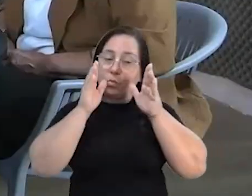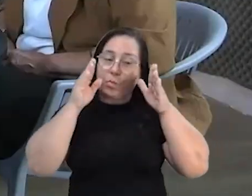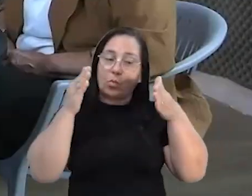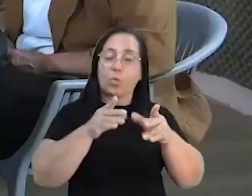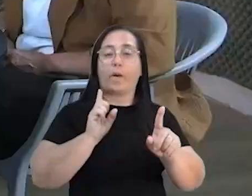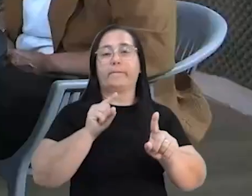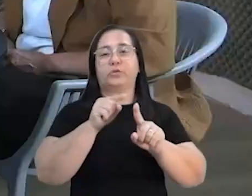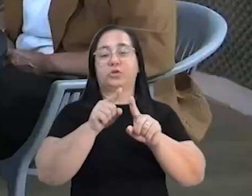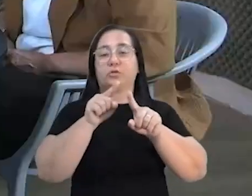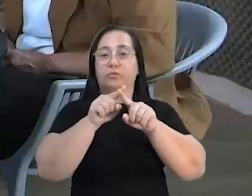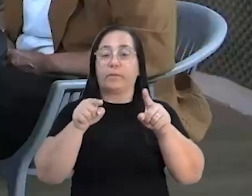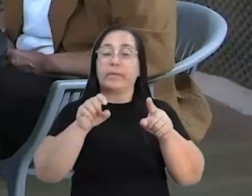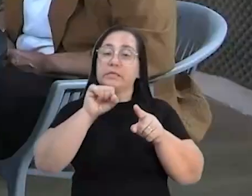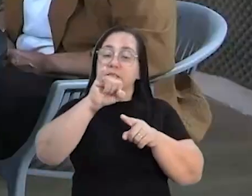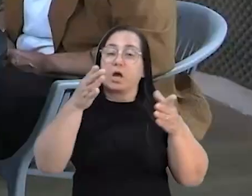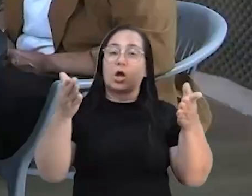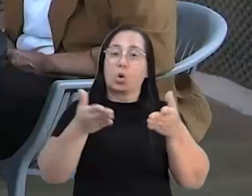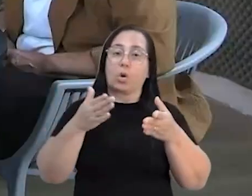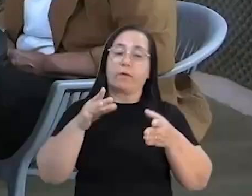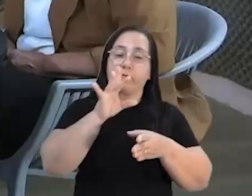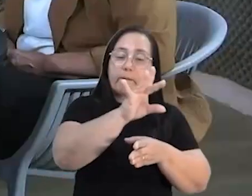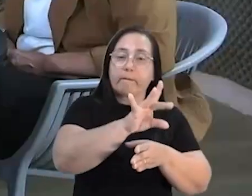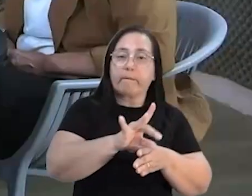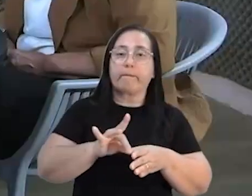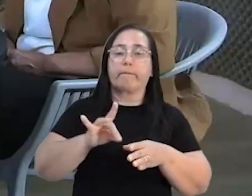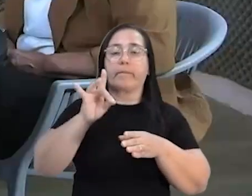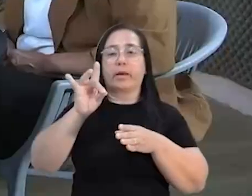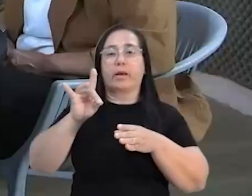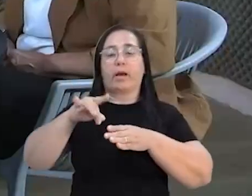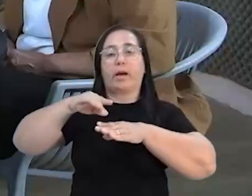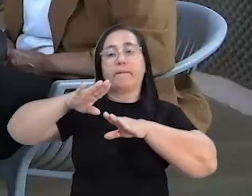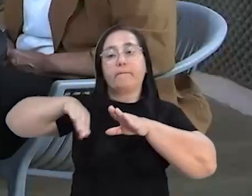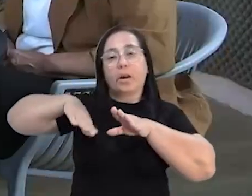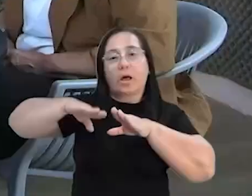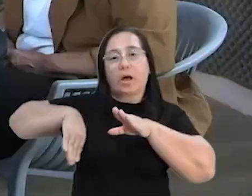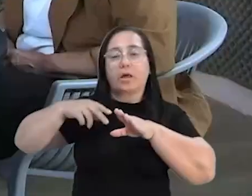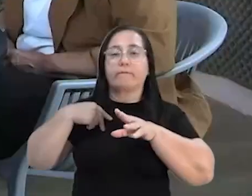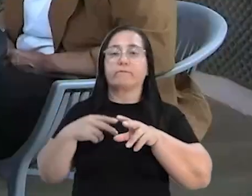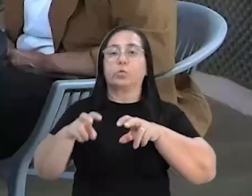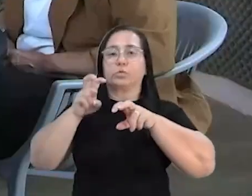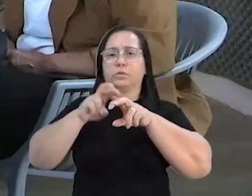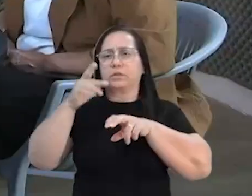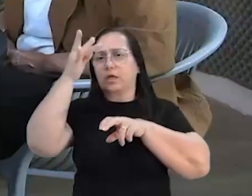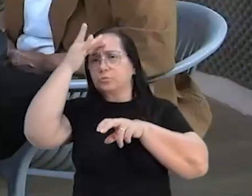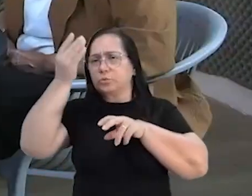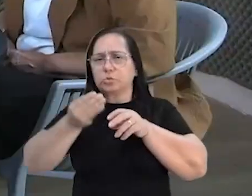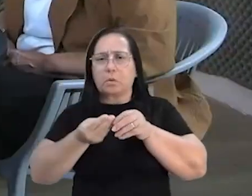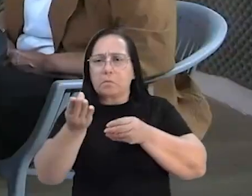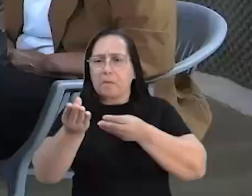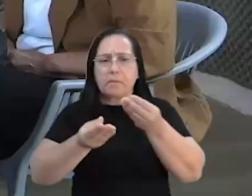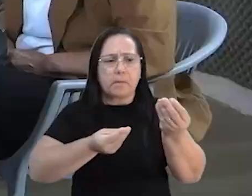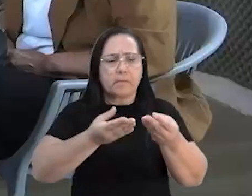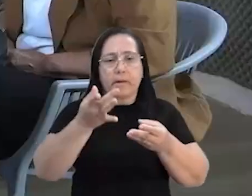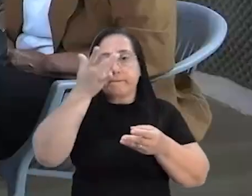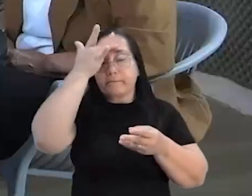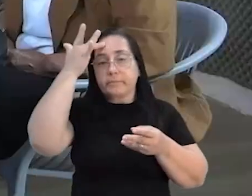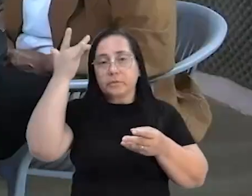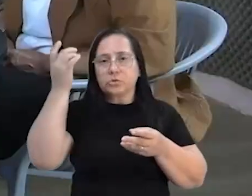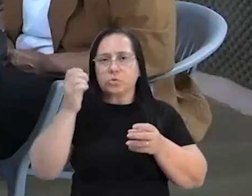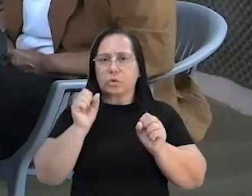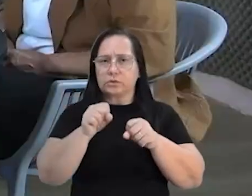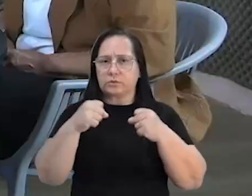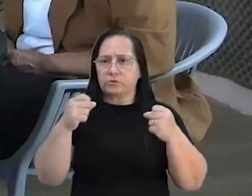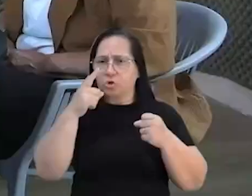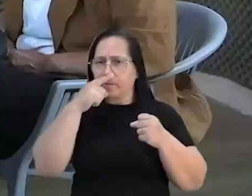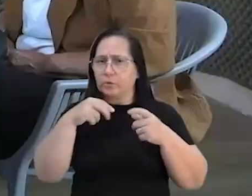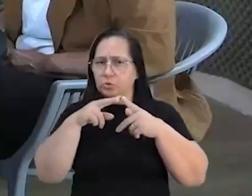Mas se eu vou agora levar o meu cartão de visita para a beira da praia, aonde eu vou dar para quem estiver ali tomando uma, etc. e tal, será que é o